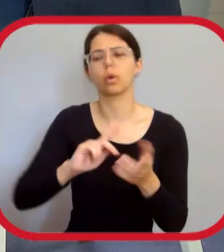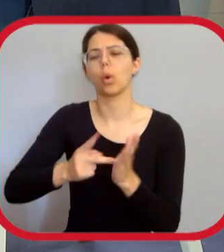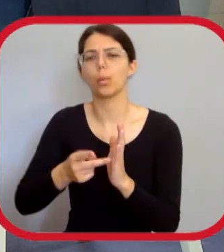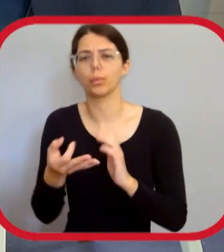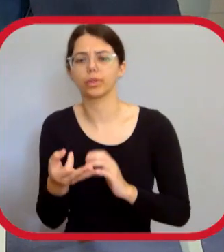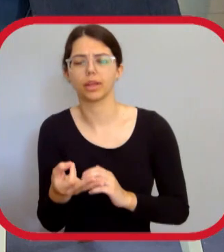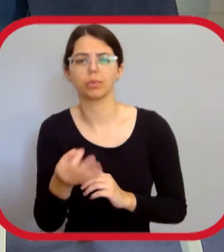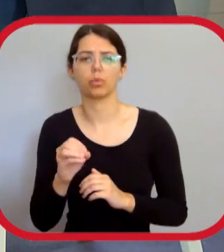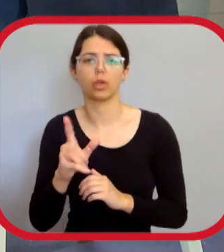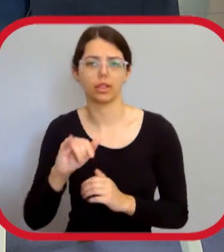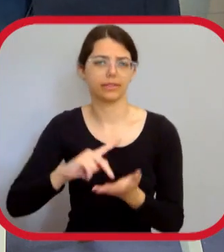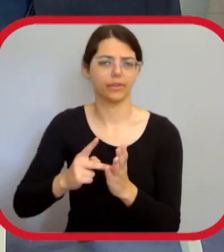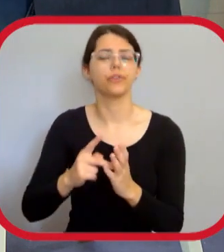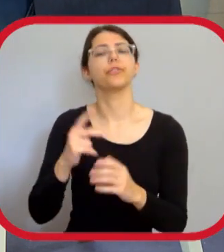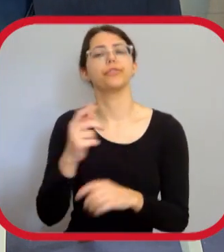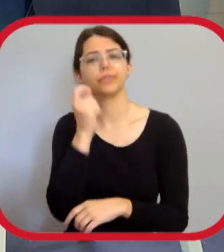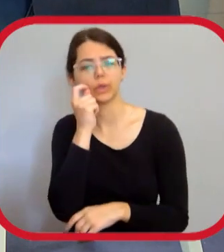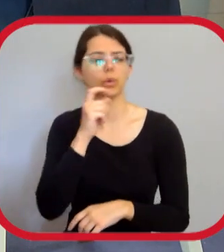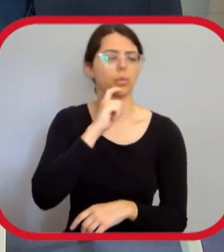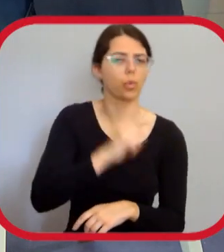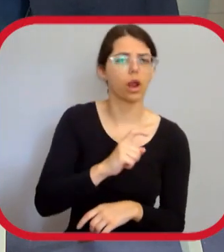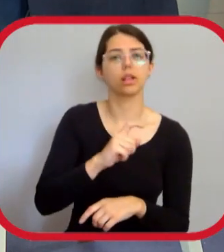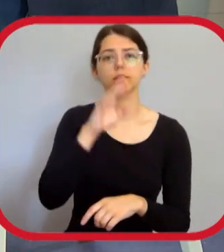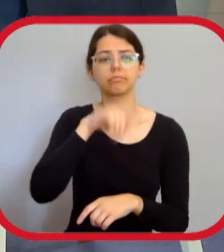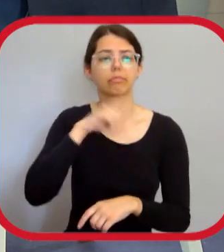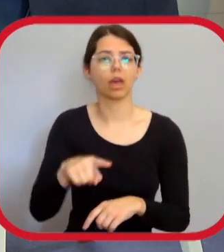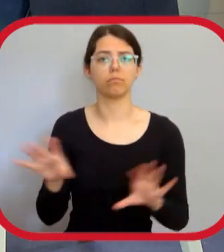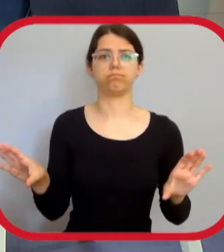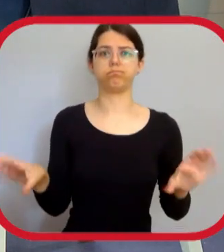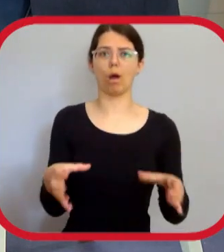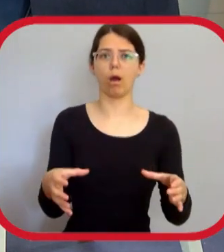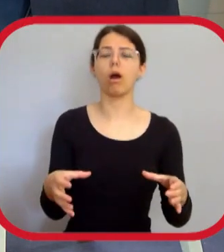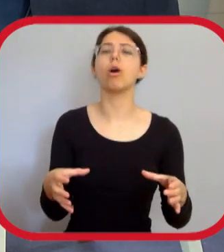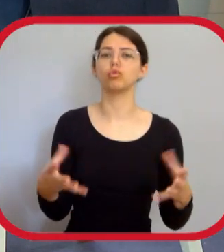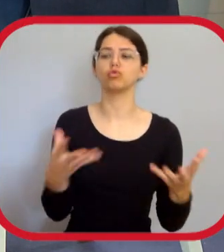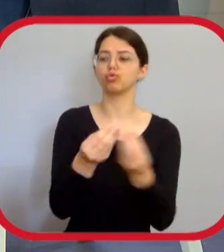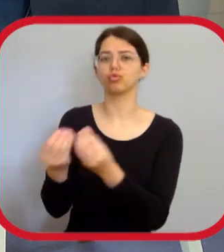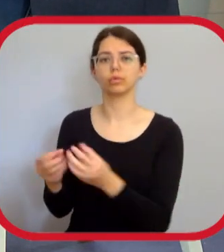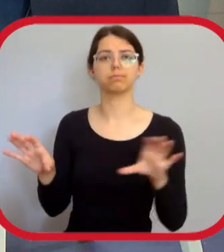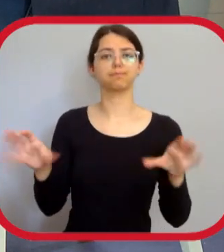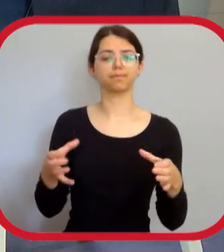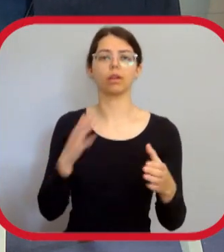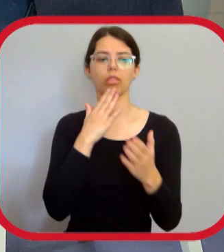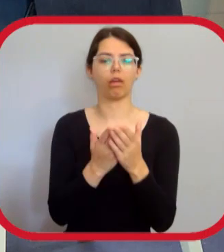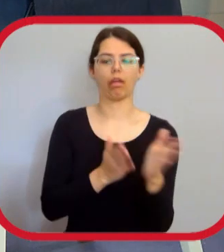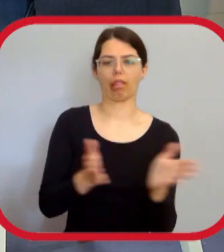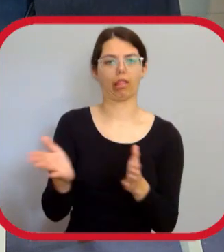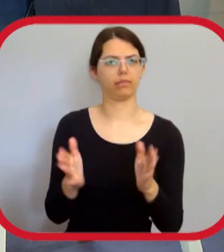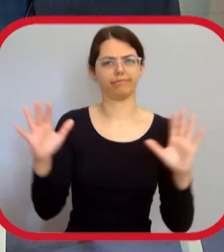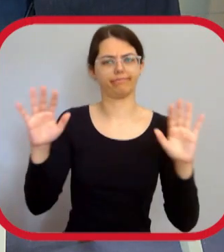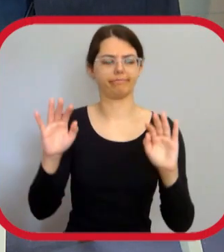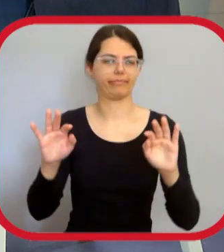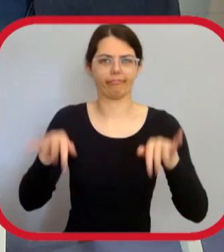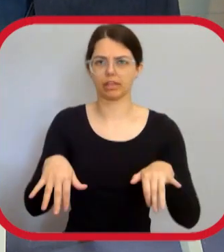a UBI, que tem o Politécnico de Viseu, o Politécnico da Guarda, Castelo Branco, se calhar seria uma grande instituição se juntasse e acabasse com esta